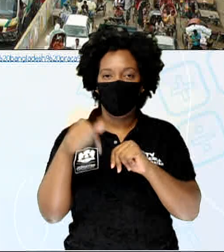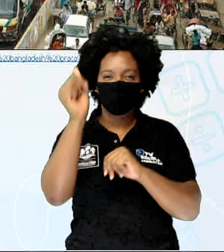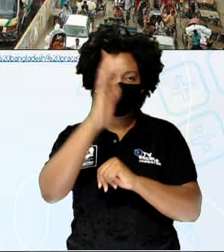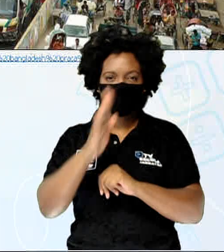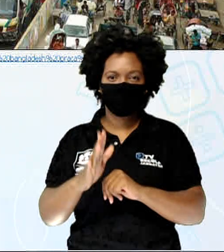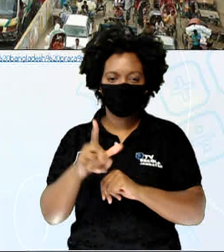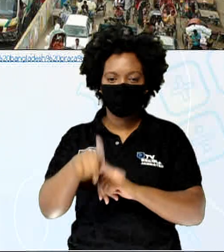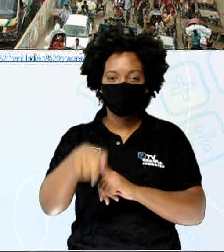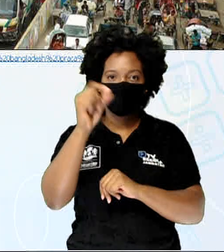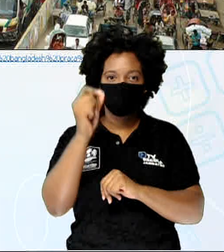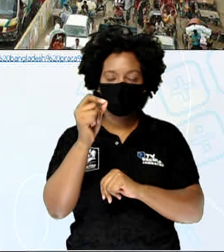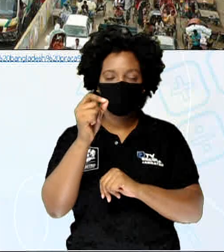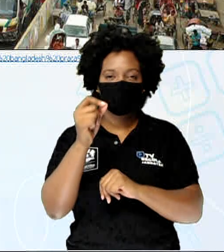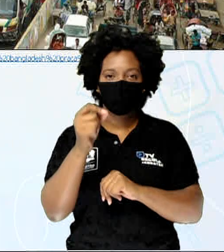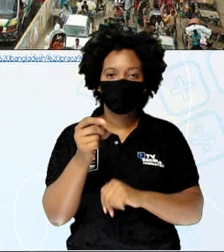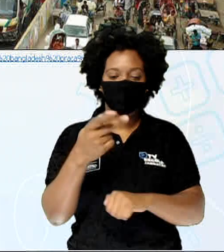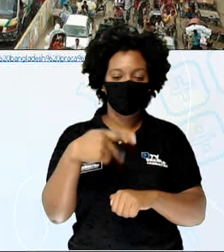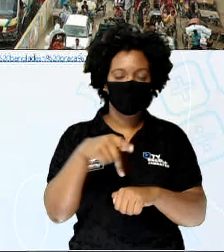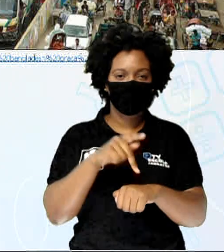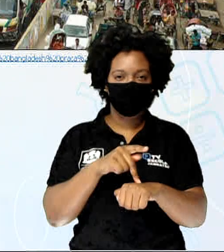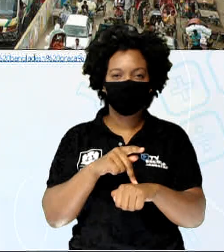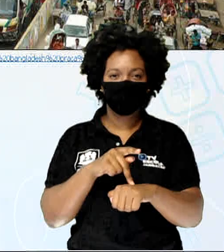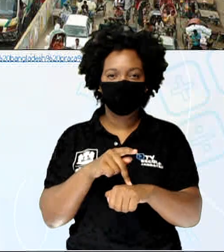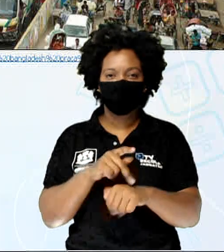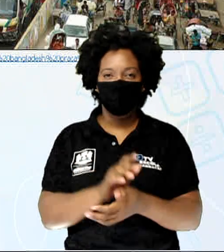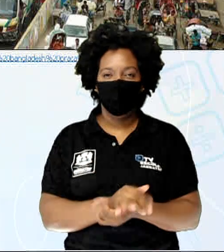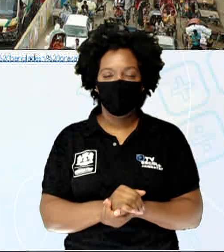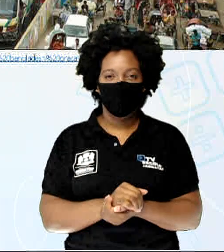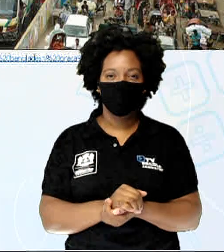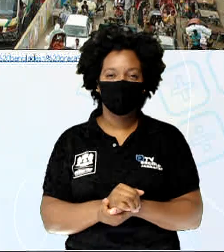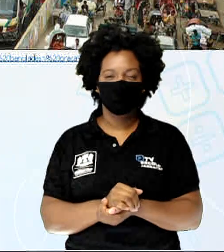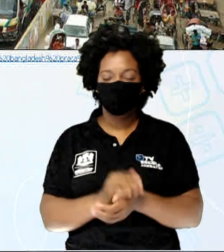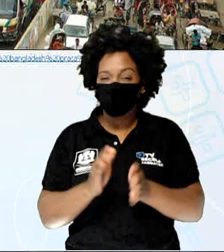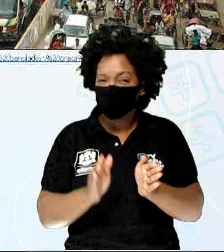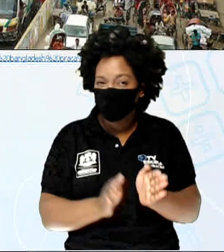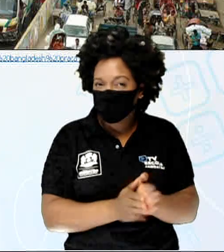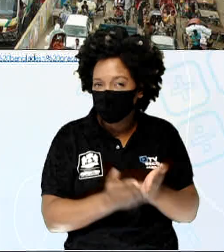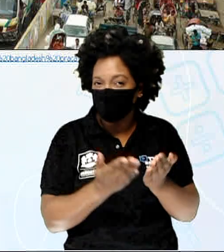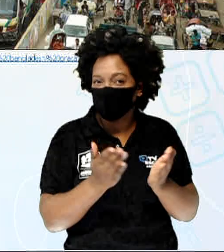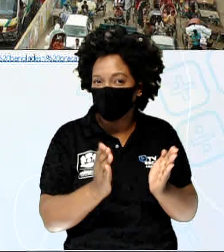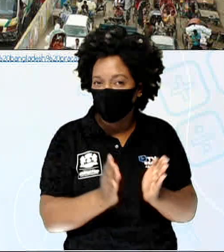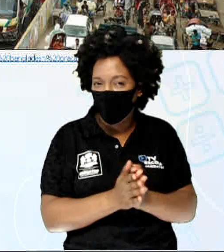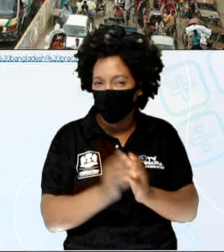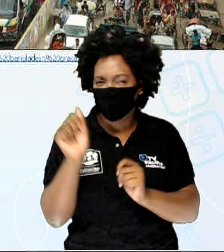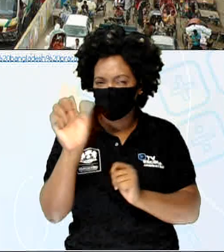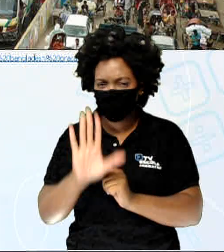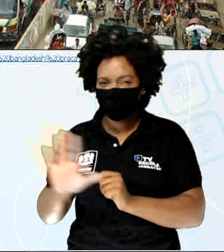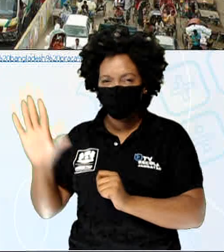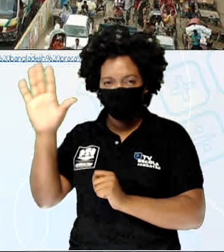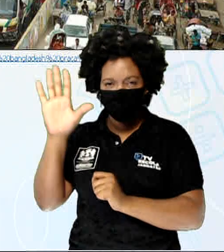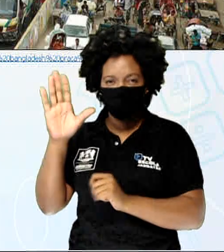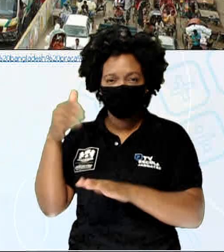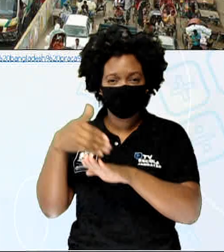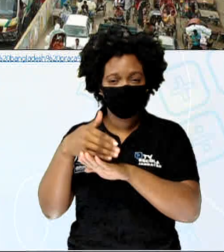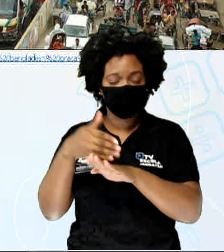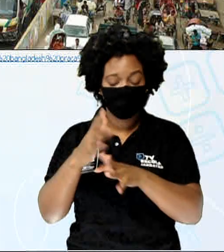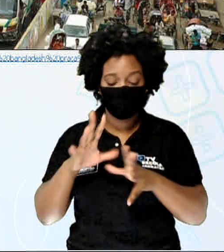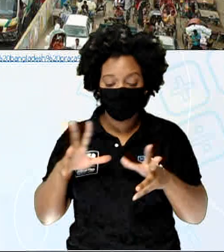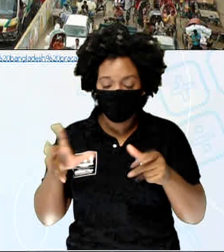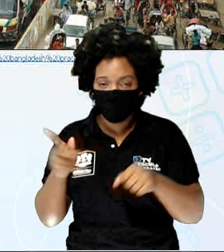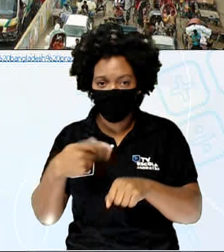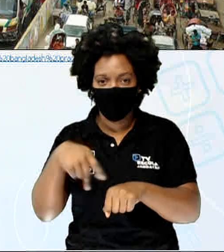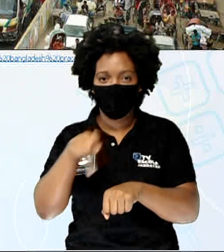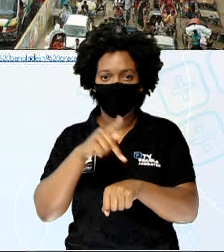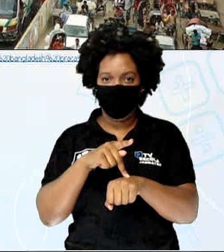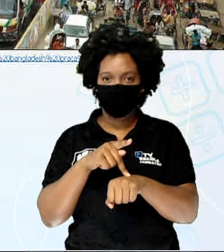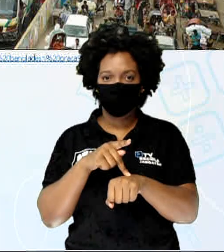como exemplo o Bangladesh. A gente vai ter aqui a miséria e o caos social está presente por todo o país. O